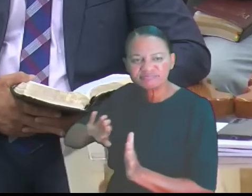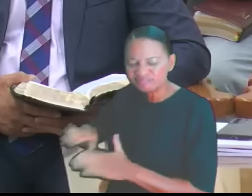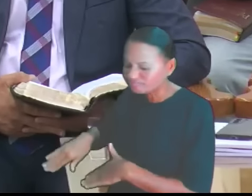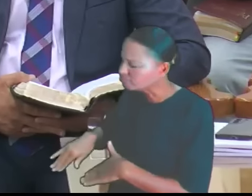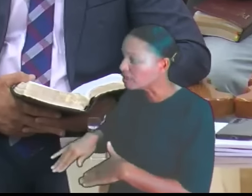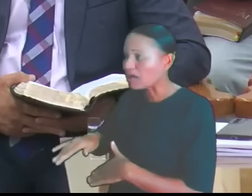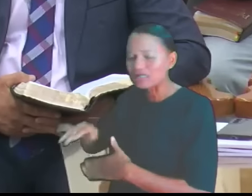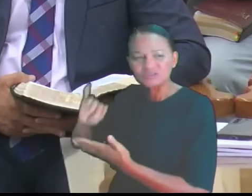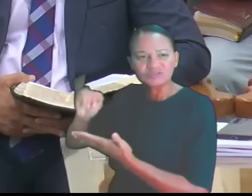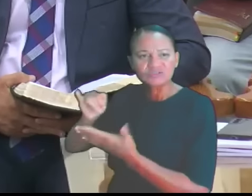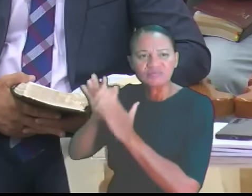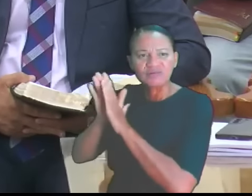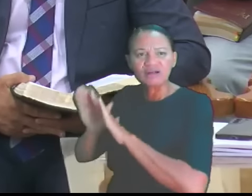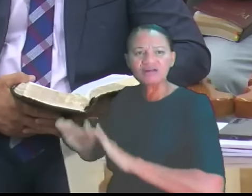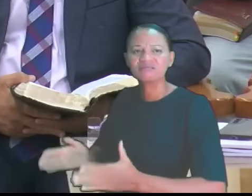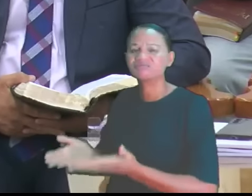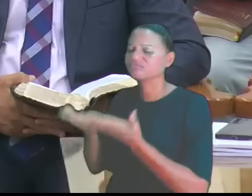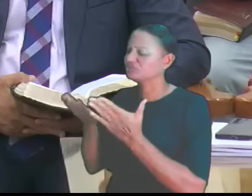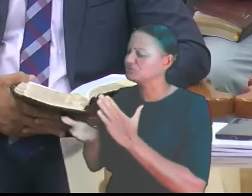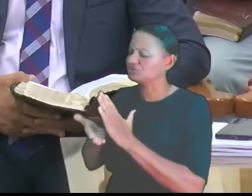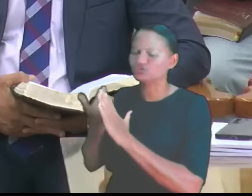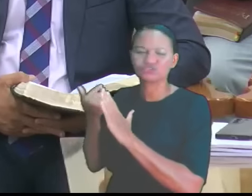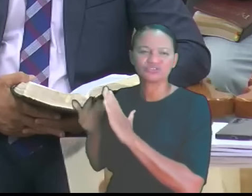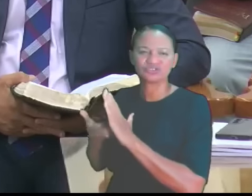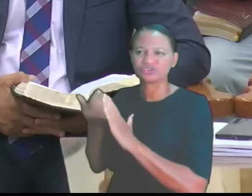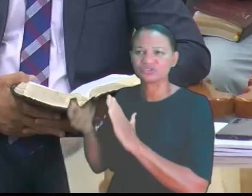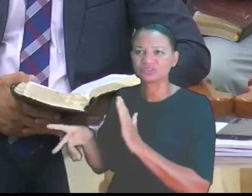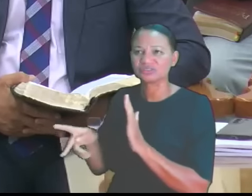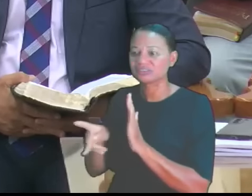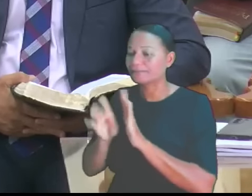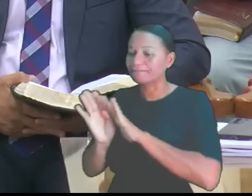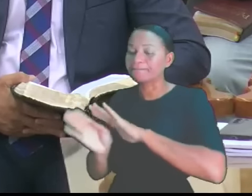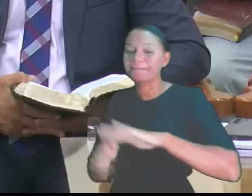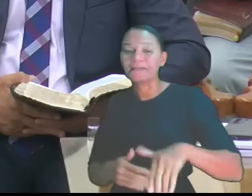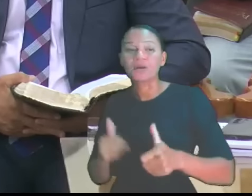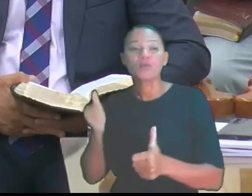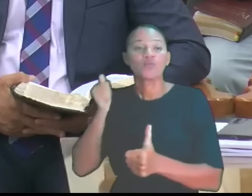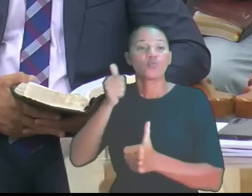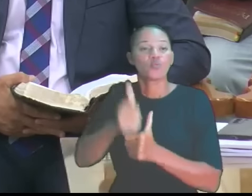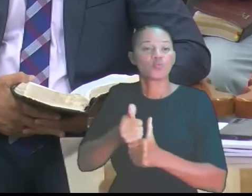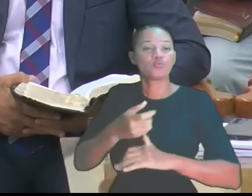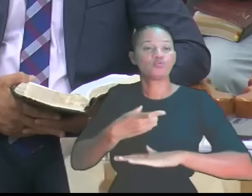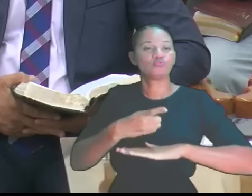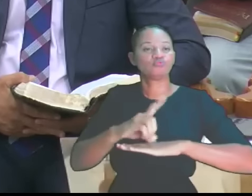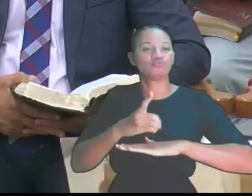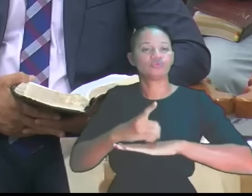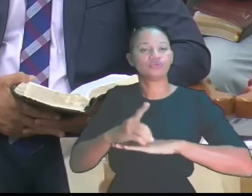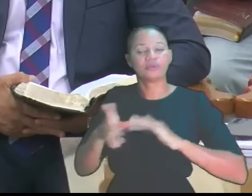Jeová, tirou o Deus do marido e botou o Deus dela,